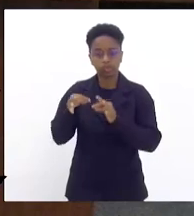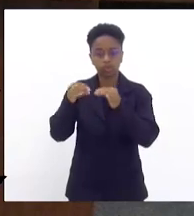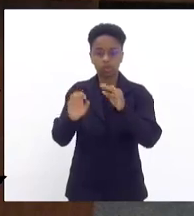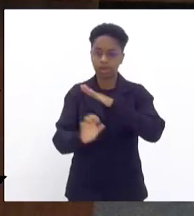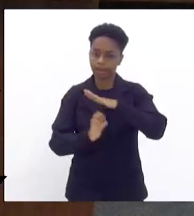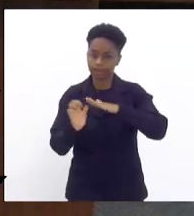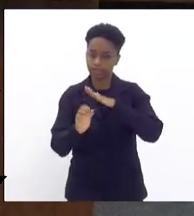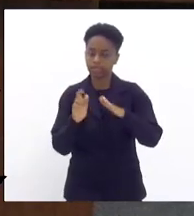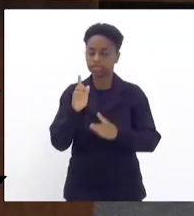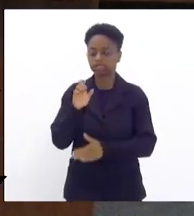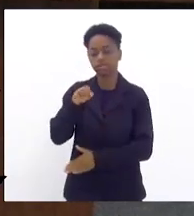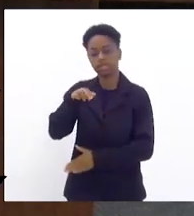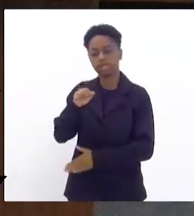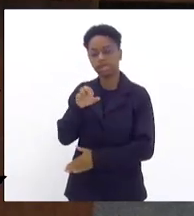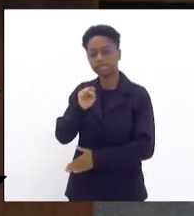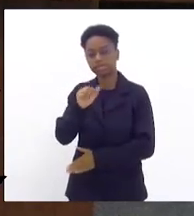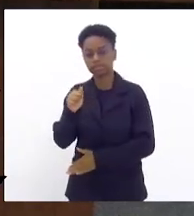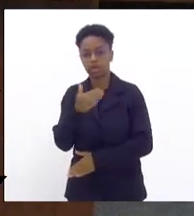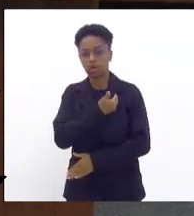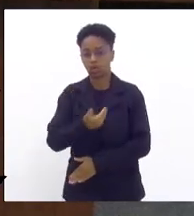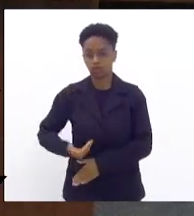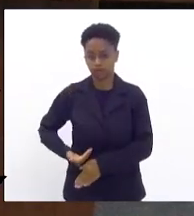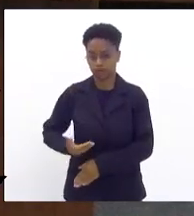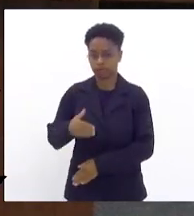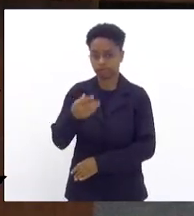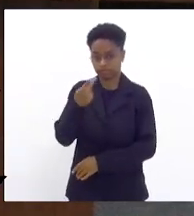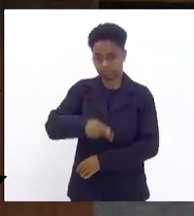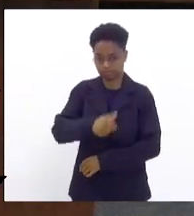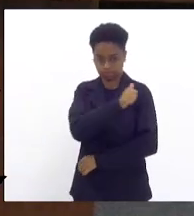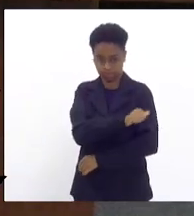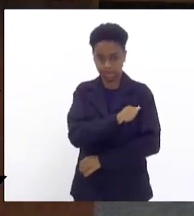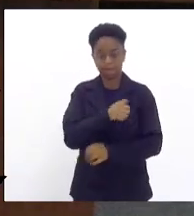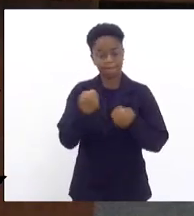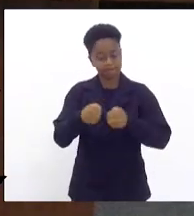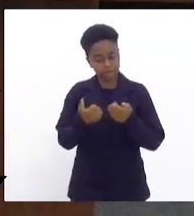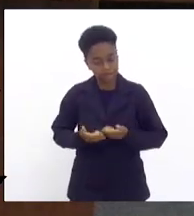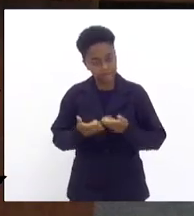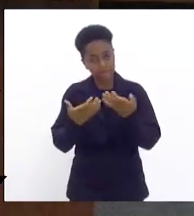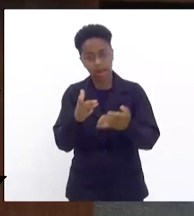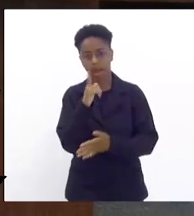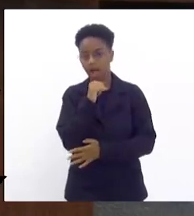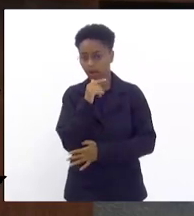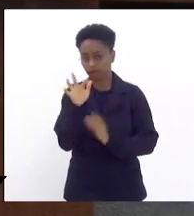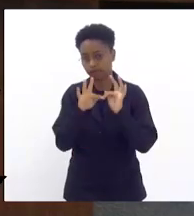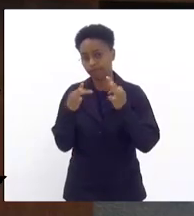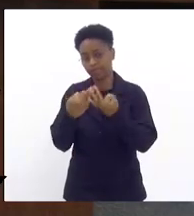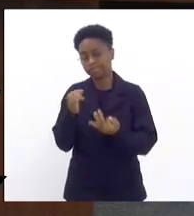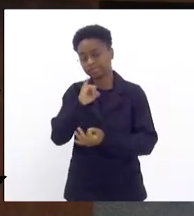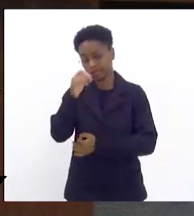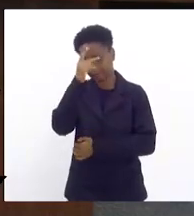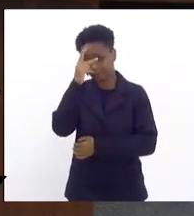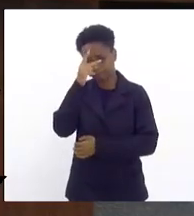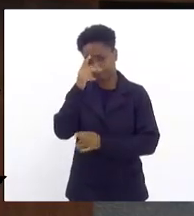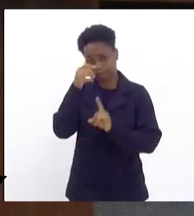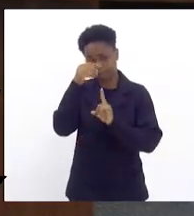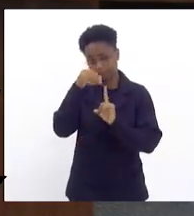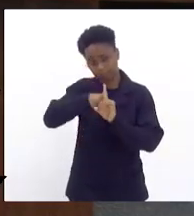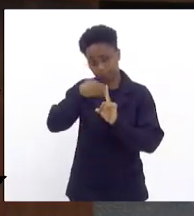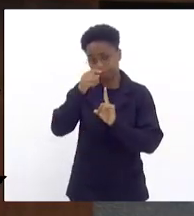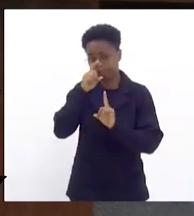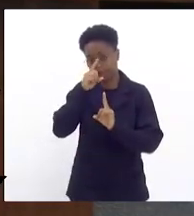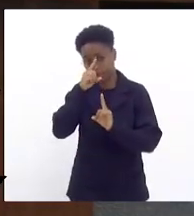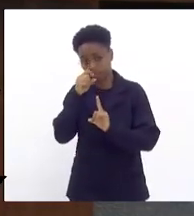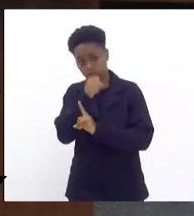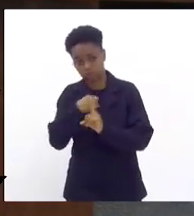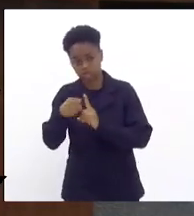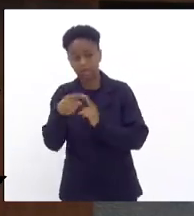empresas, a Genersa, governo do Estado do Rio de Janeiro, garantam água para as famílias em situação de vulnerabilidade econômica, porque uma tarifa social de